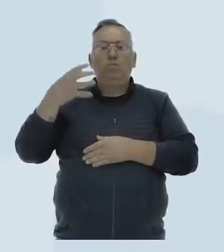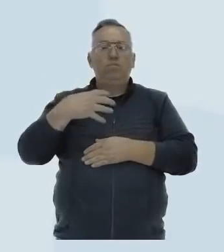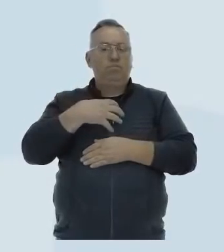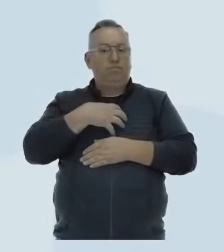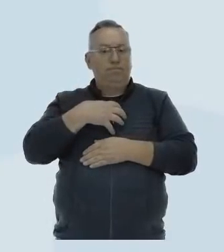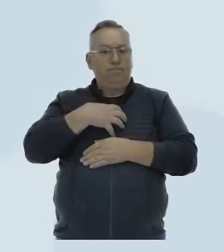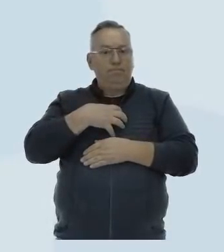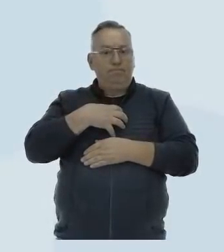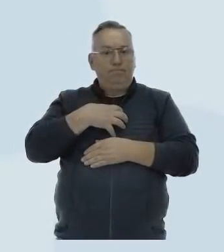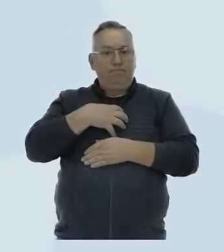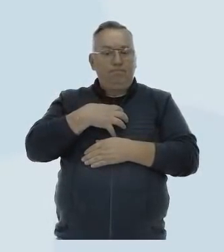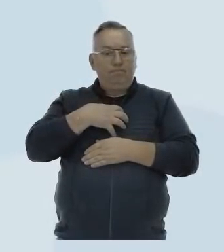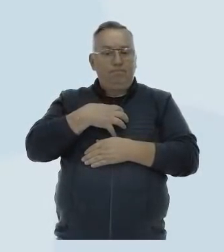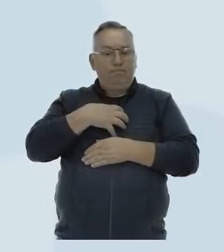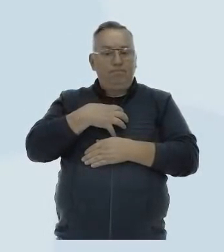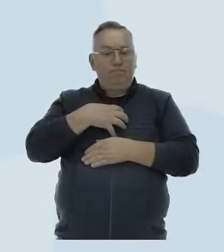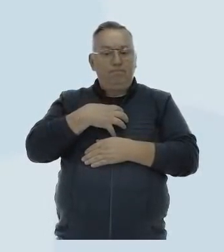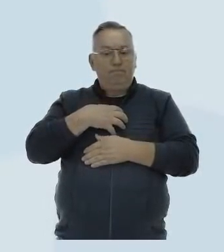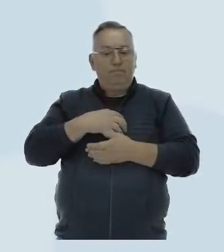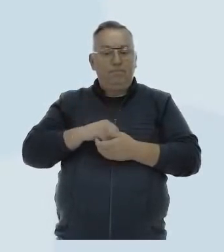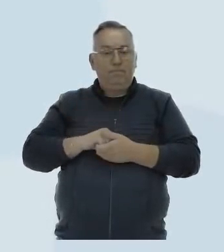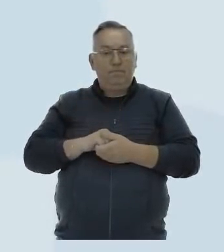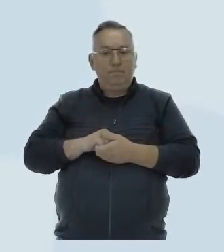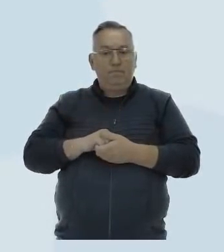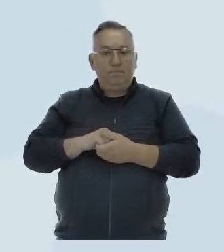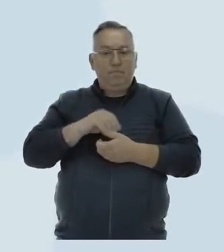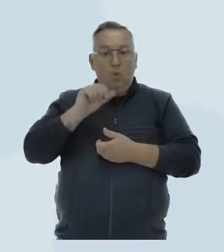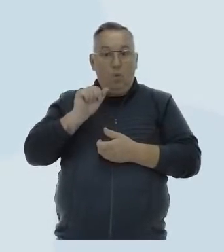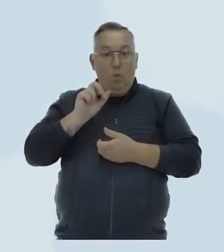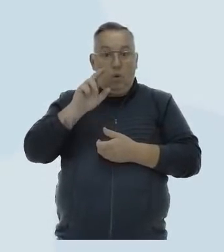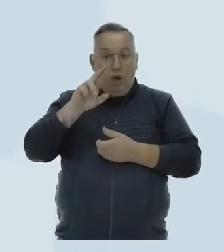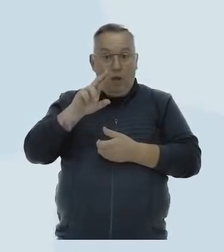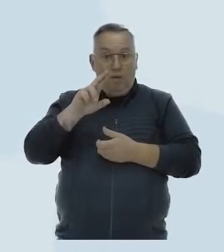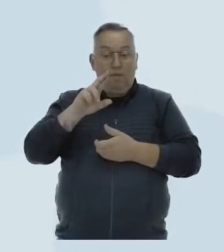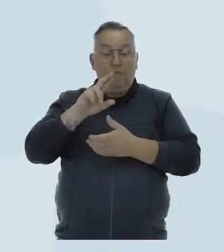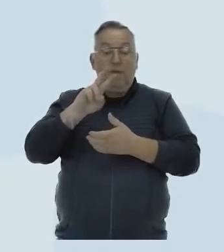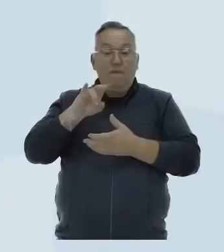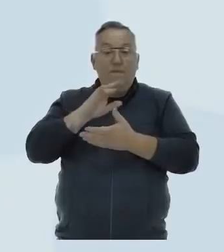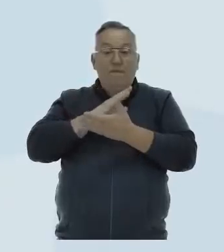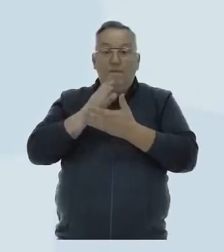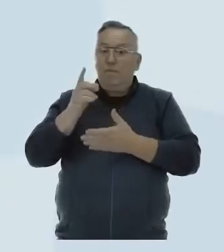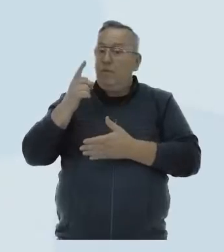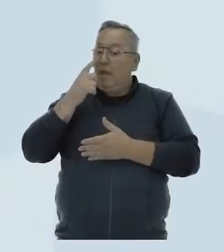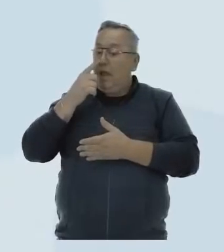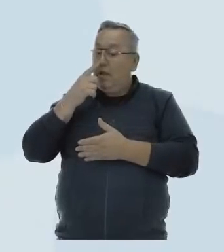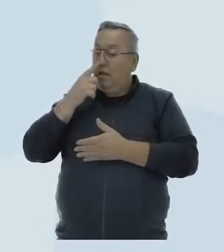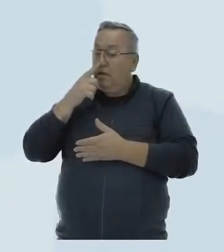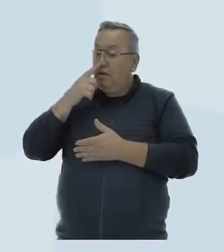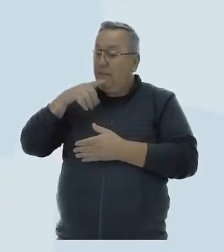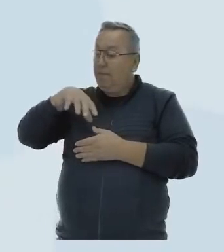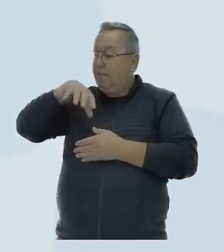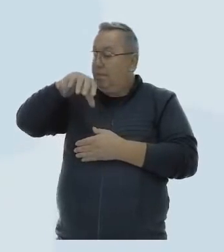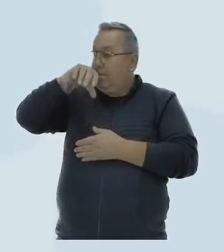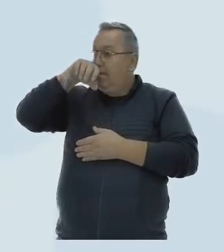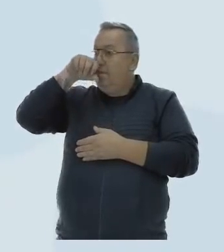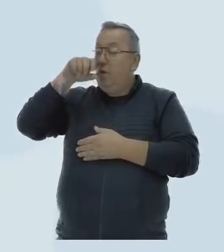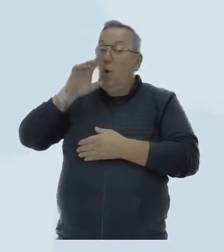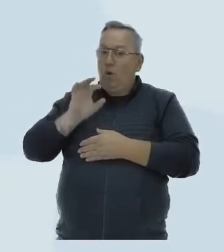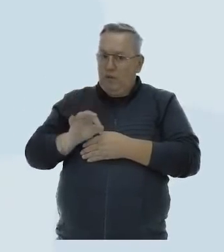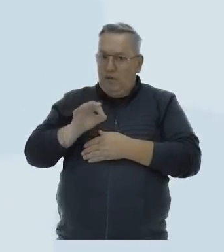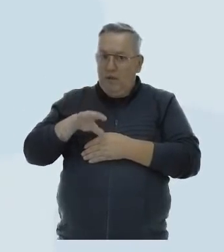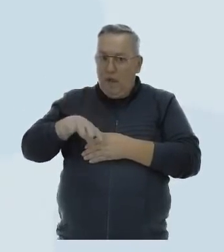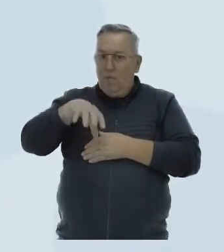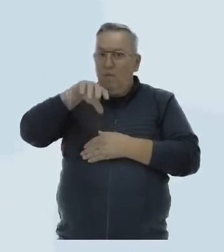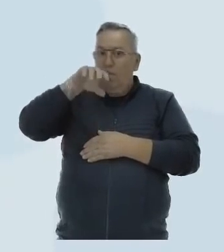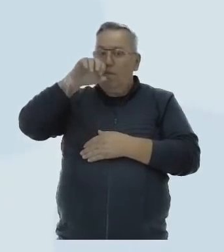aí. O oxigênio, ele vai entrar aqui pela cavidade nasal, né? O correto é sempre a gente respirar pelo